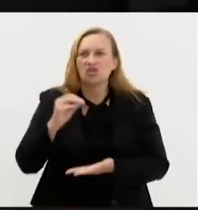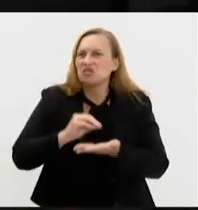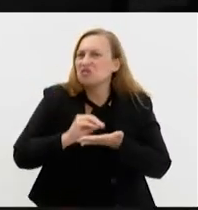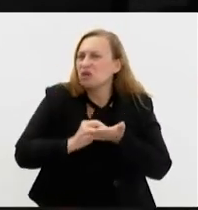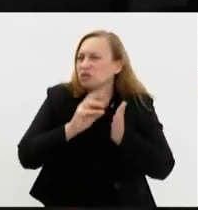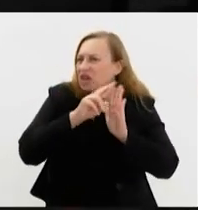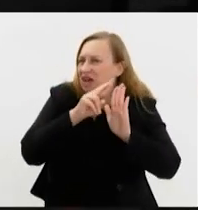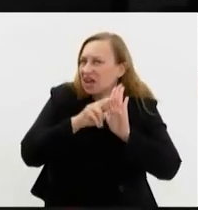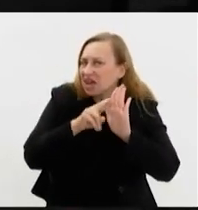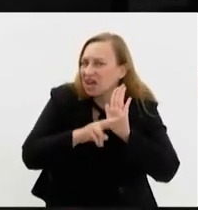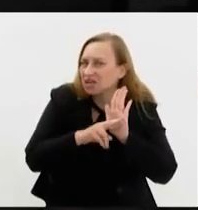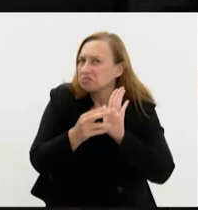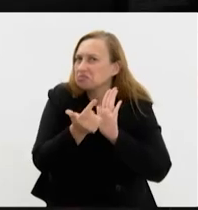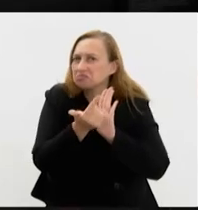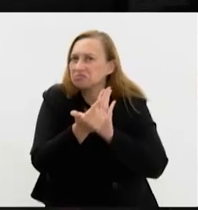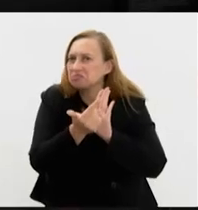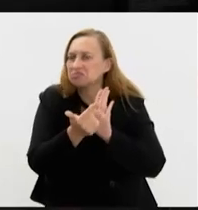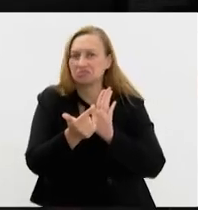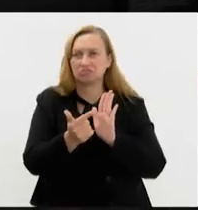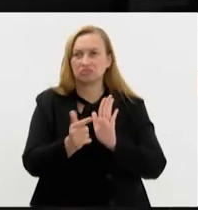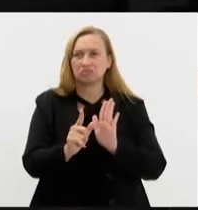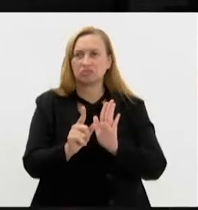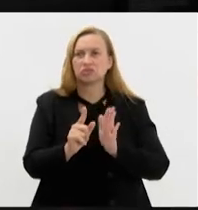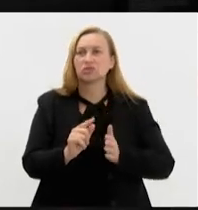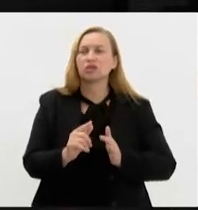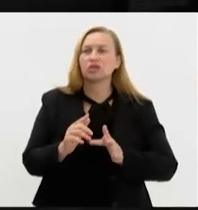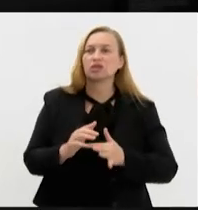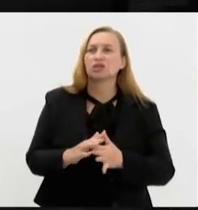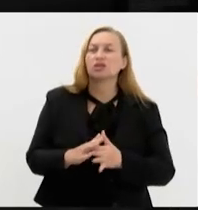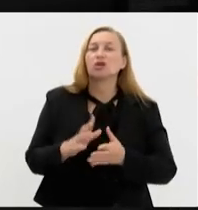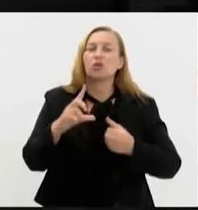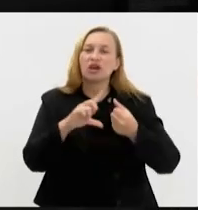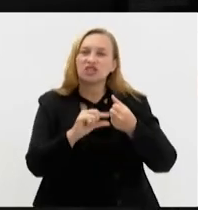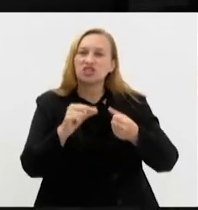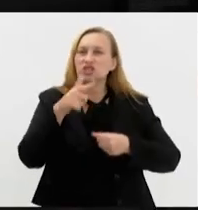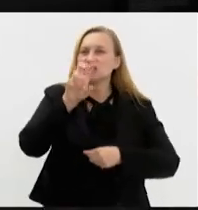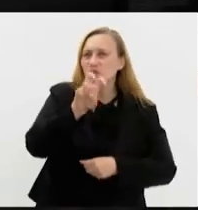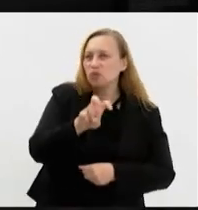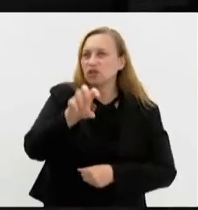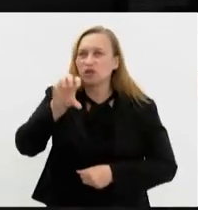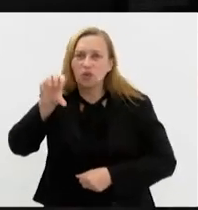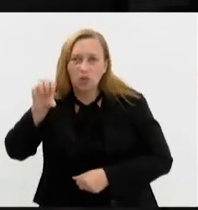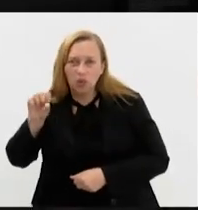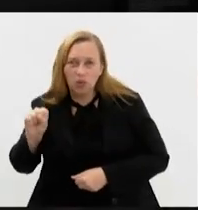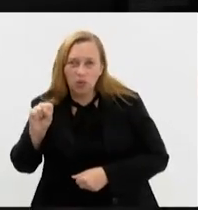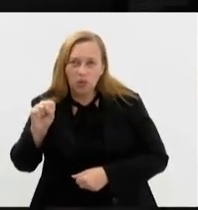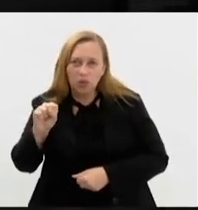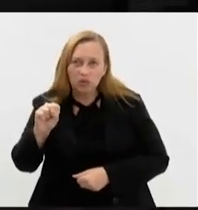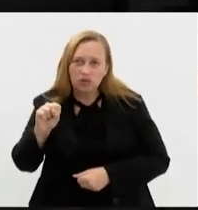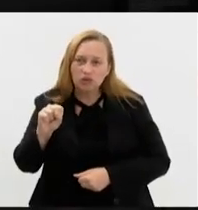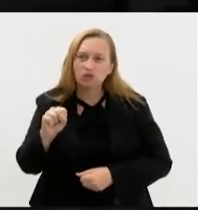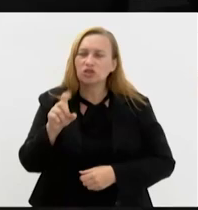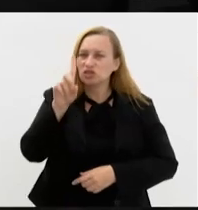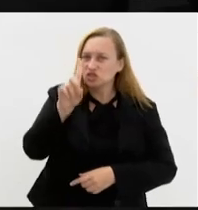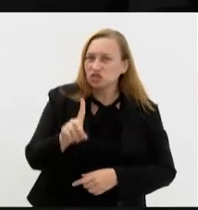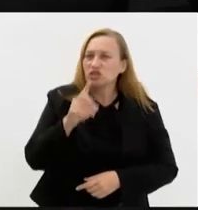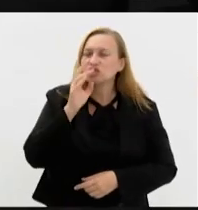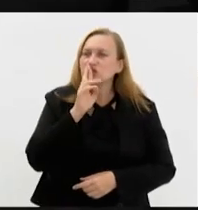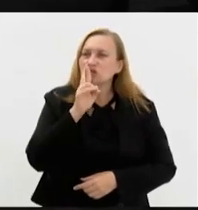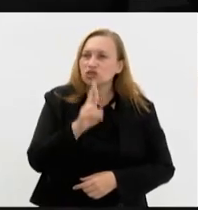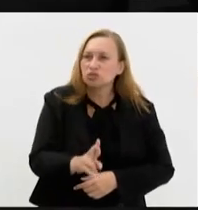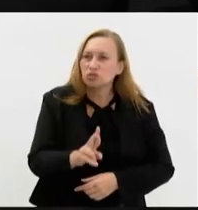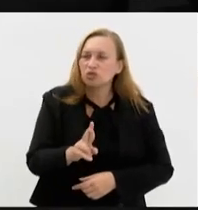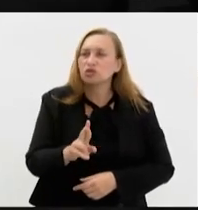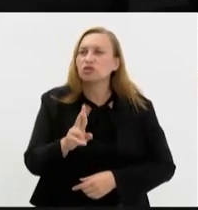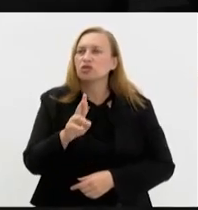até anteriores a isso o próprio Marco civil à internet o artigo 58 da Lei das eleições que prevê o direito de proposta né o próprio